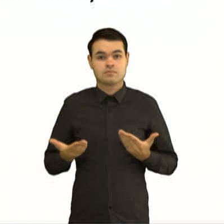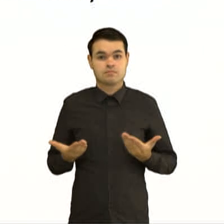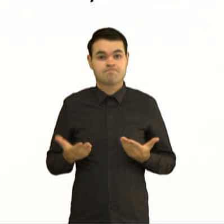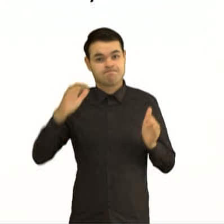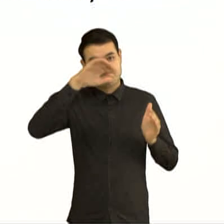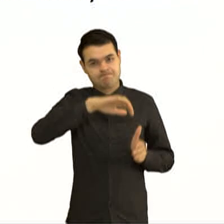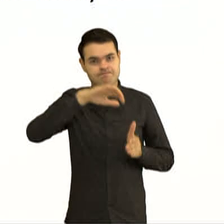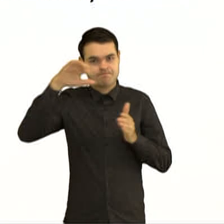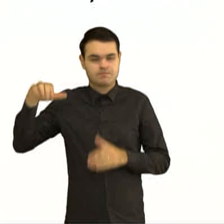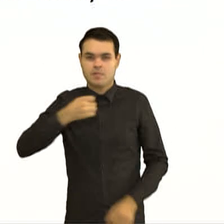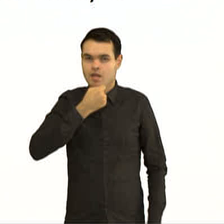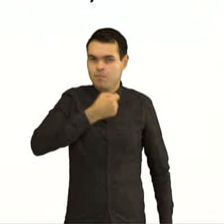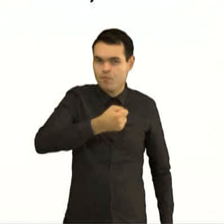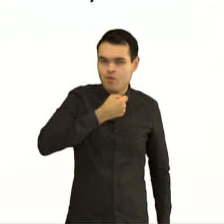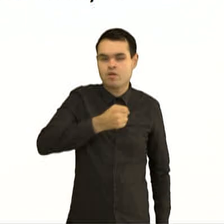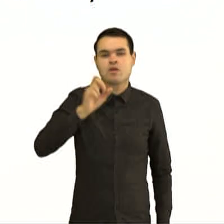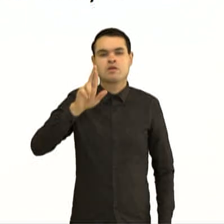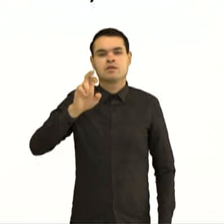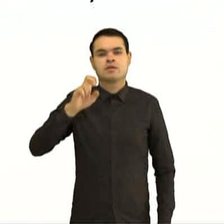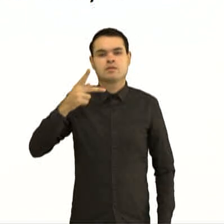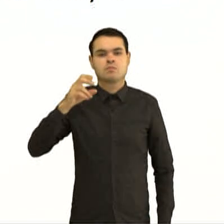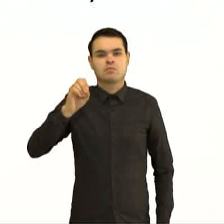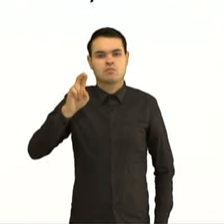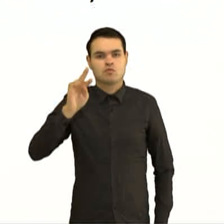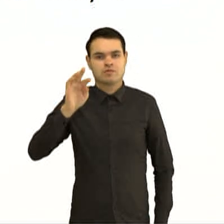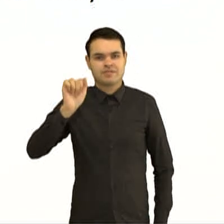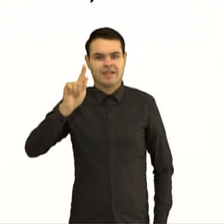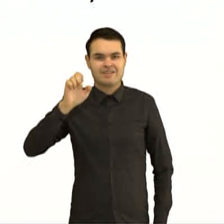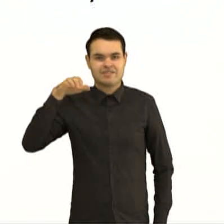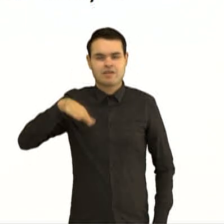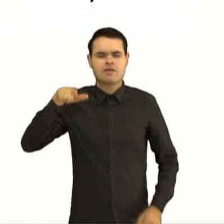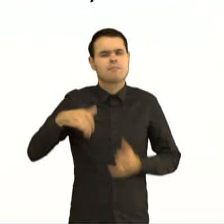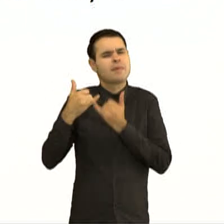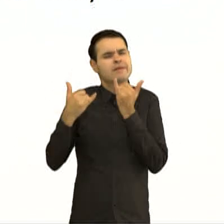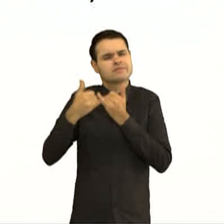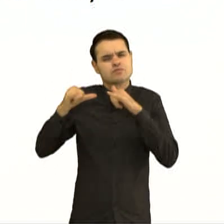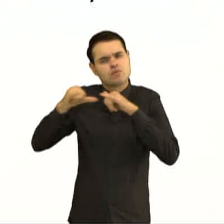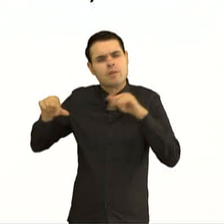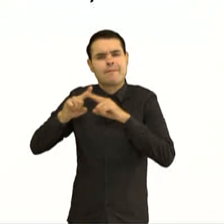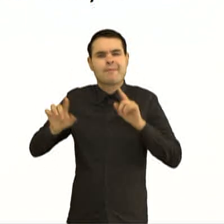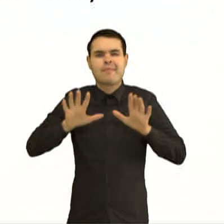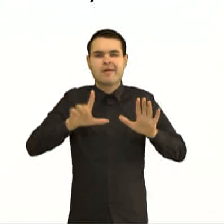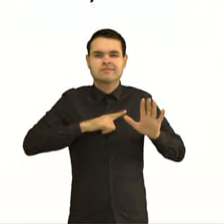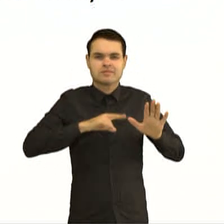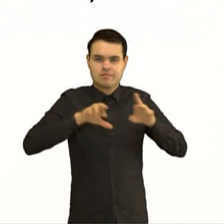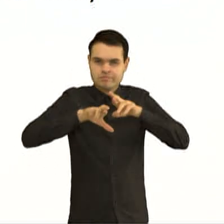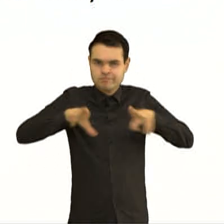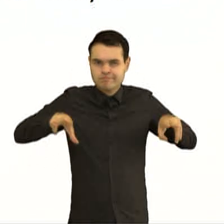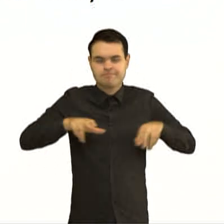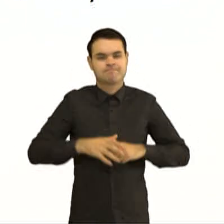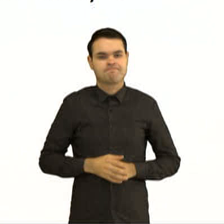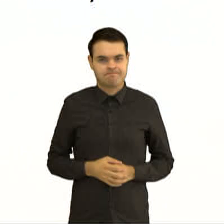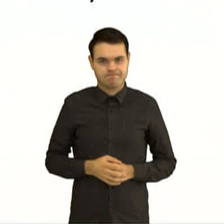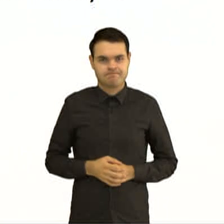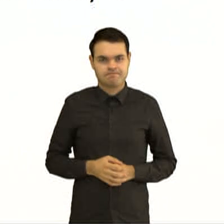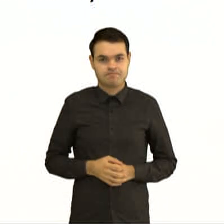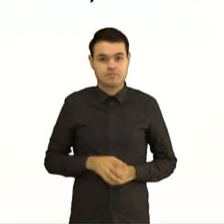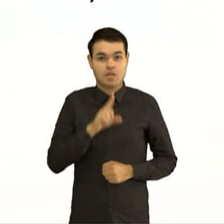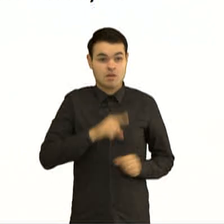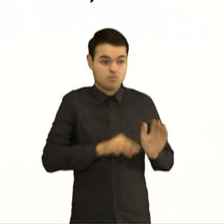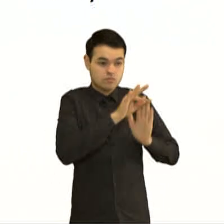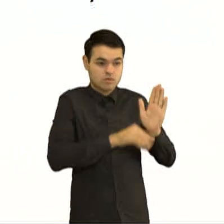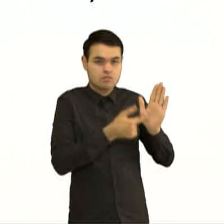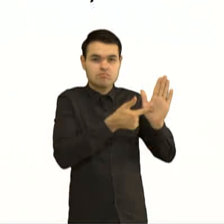a reportagem, que é um gênero textual bem parecido com a notícia, porém tem suas diferenças. É um